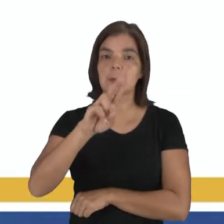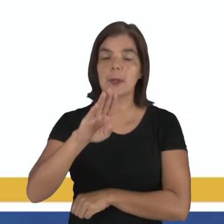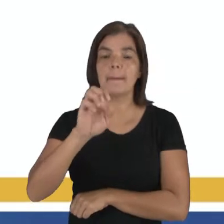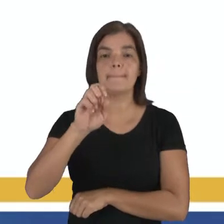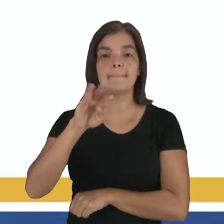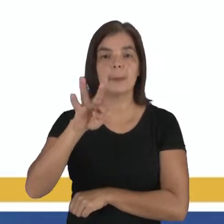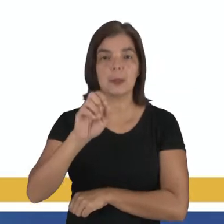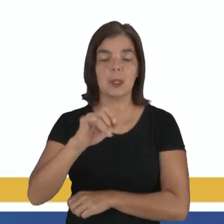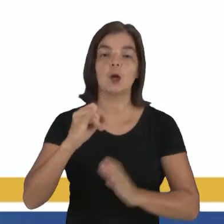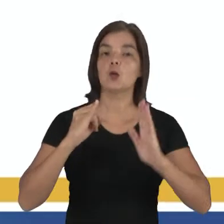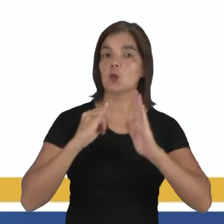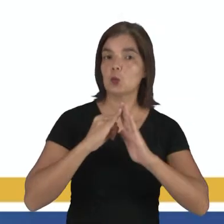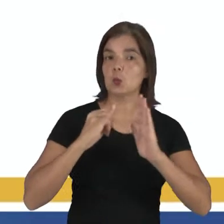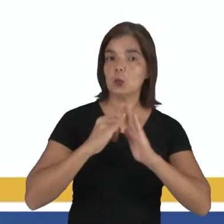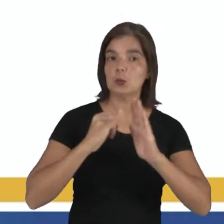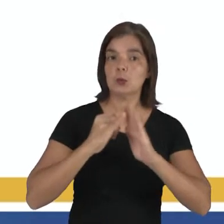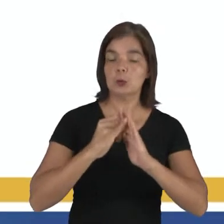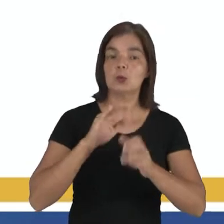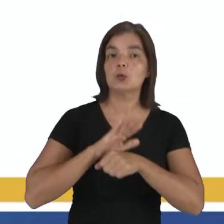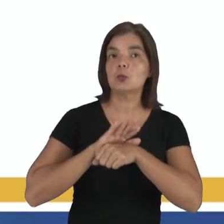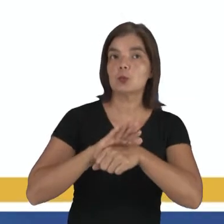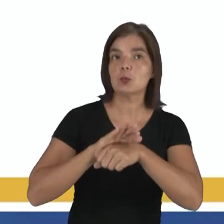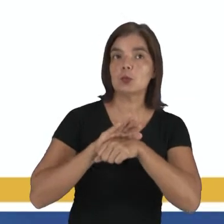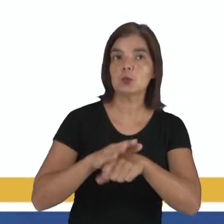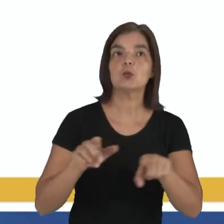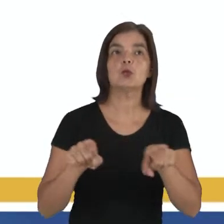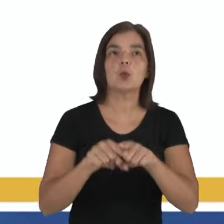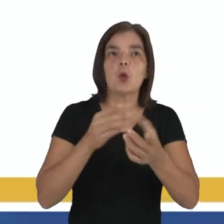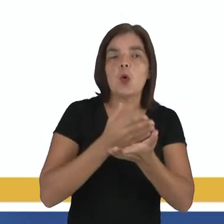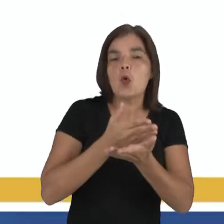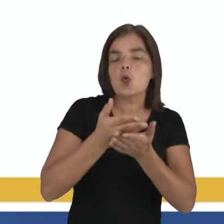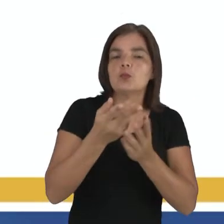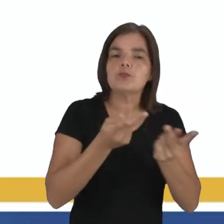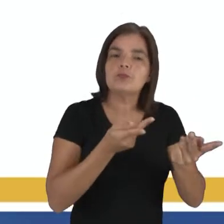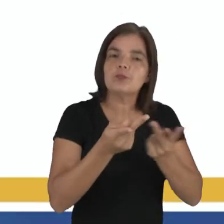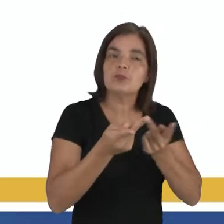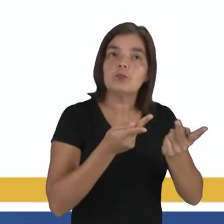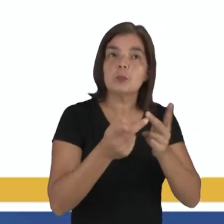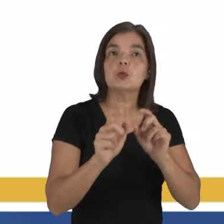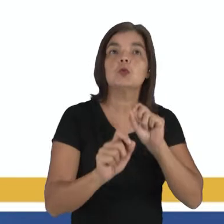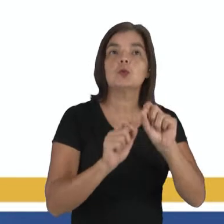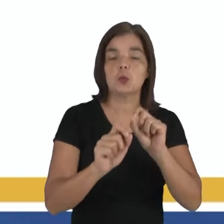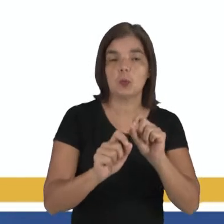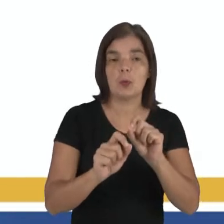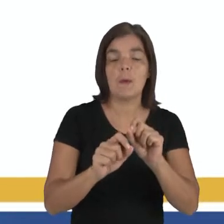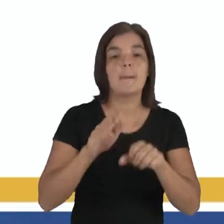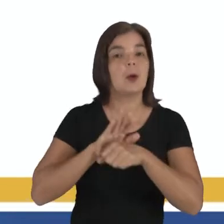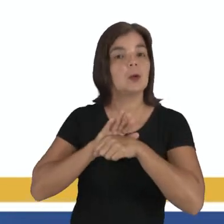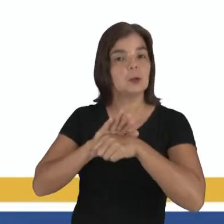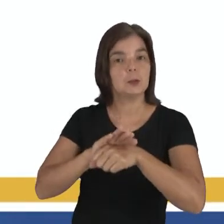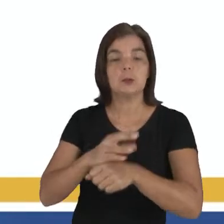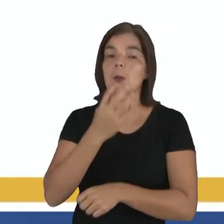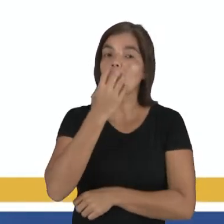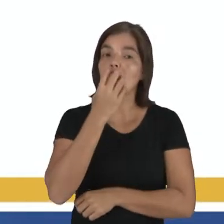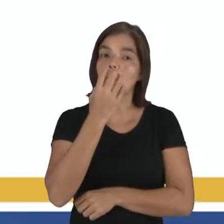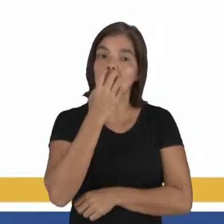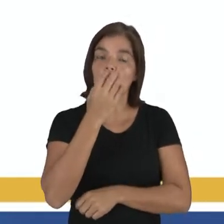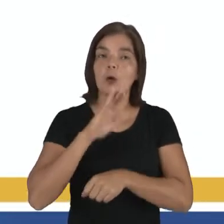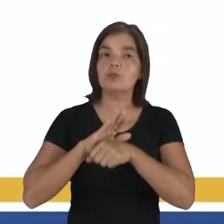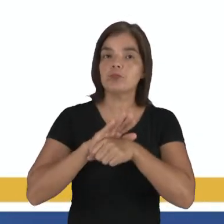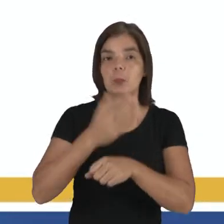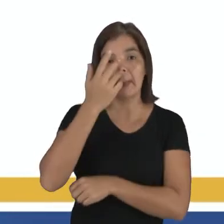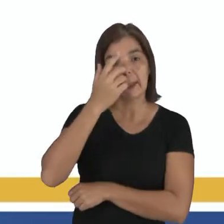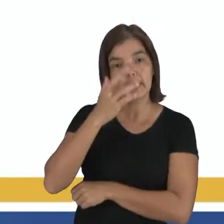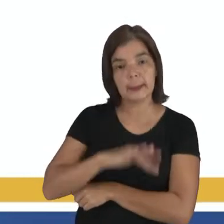Uma instituição de caridade britânica iniciou um projeto piloto para fornecer cães-guia